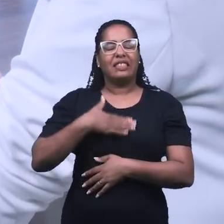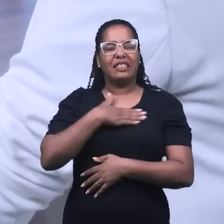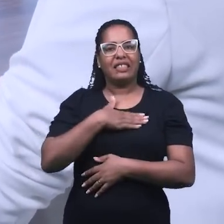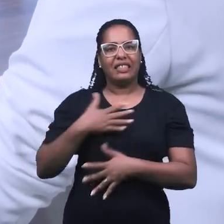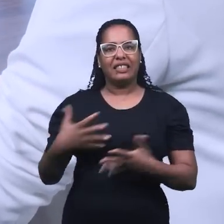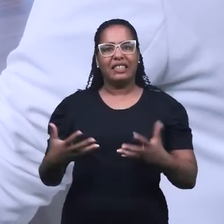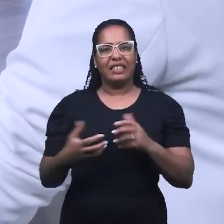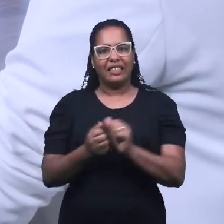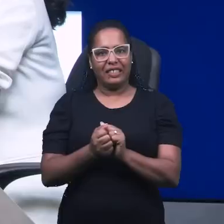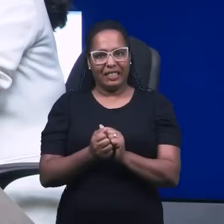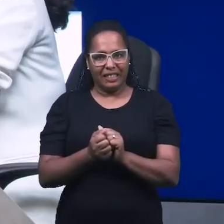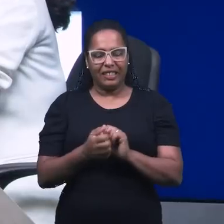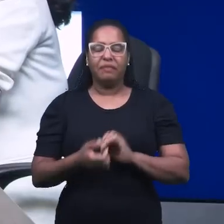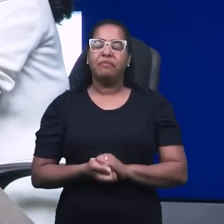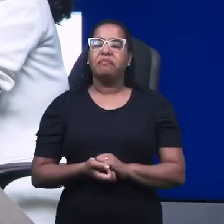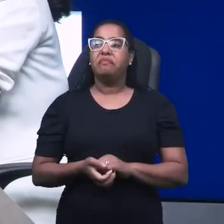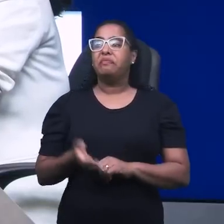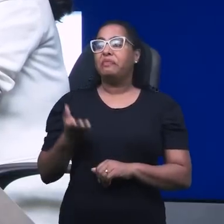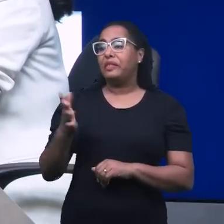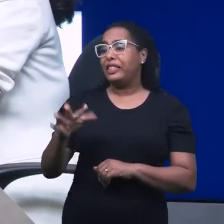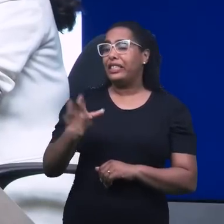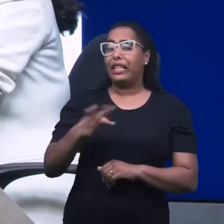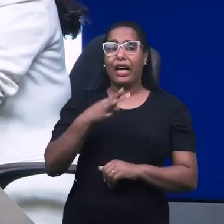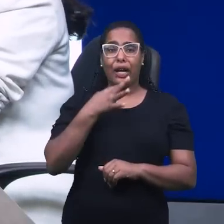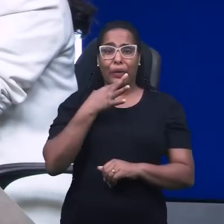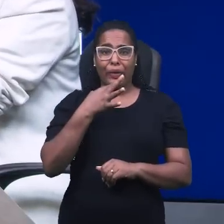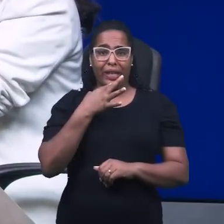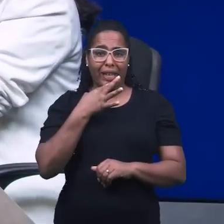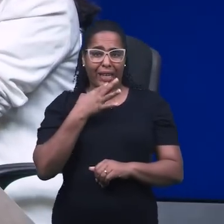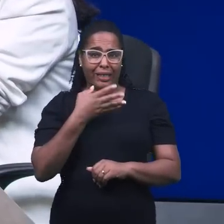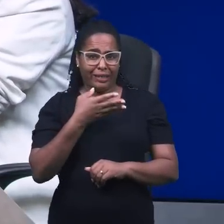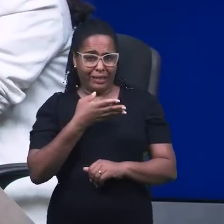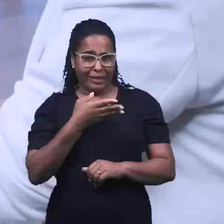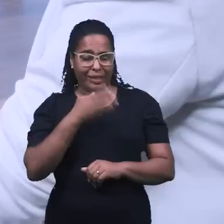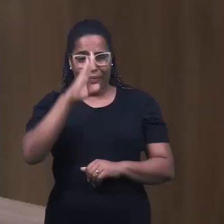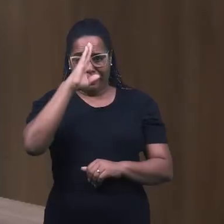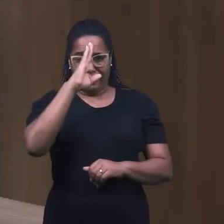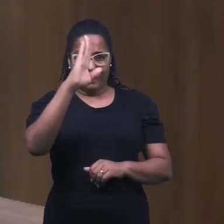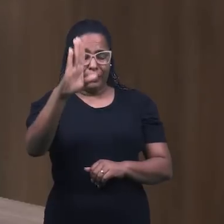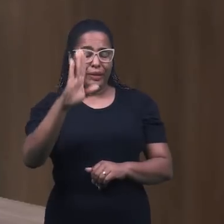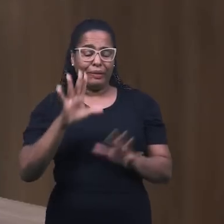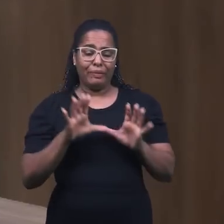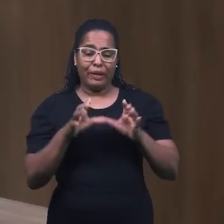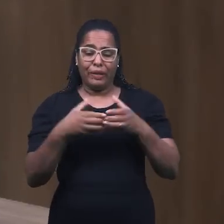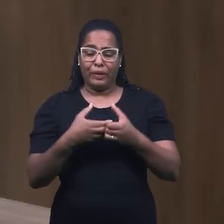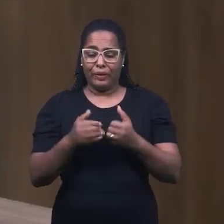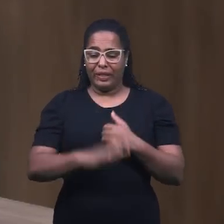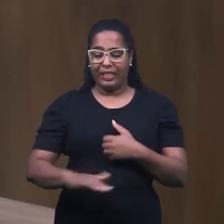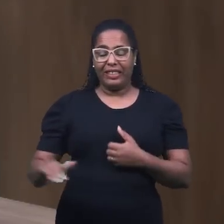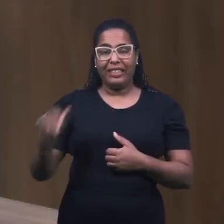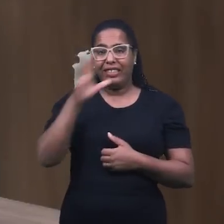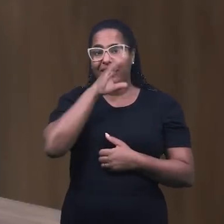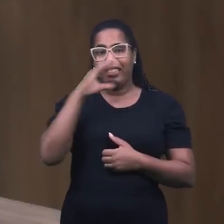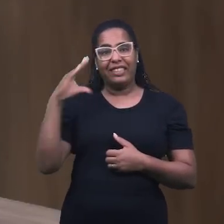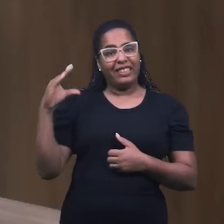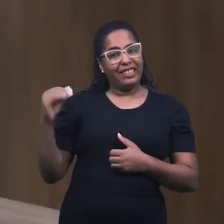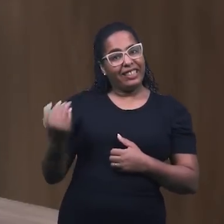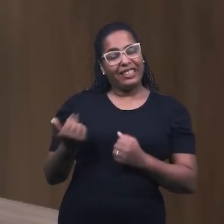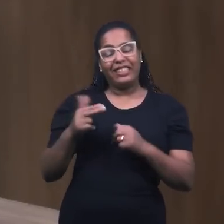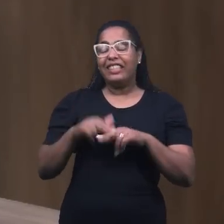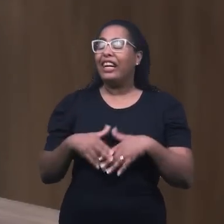prazer estar aqui. A Letícia já é um rostinho conhecido, principalmente das nossas crianças, intermediários